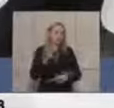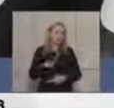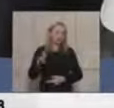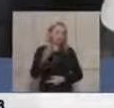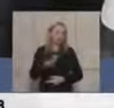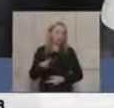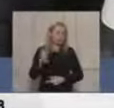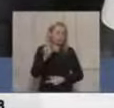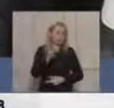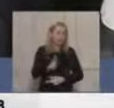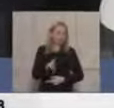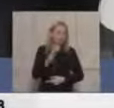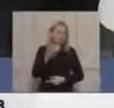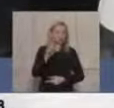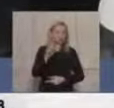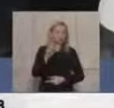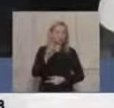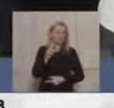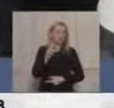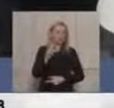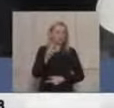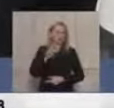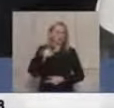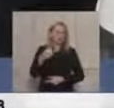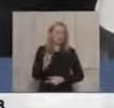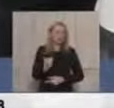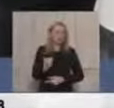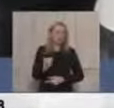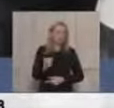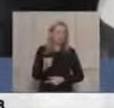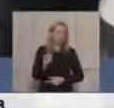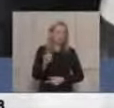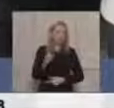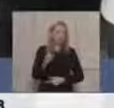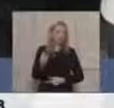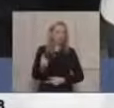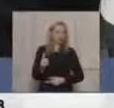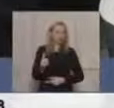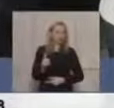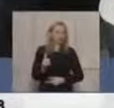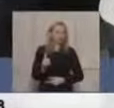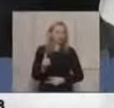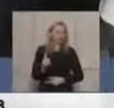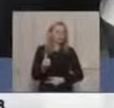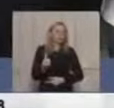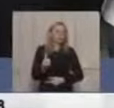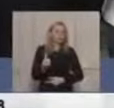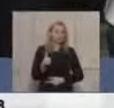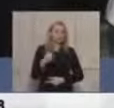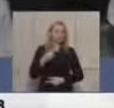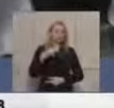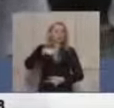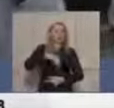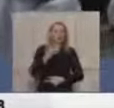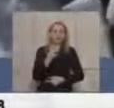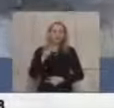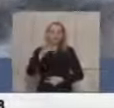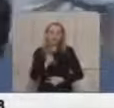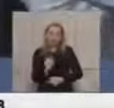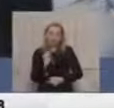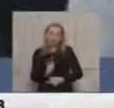RJ-106. RJ essa que corta os municípios de Niterói e São Gonçalo, passando por Maricá e indo até a região dos Lagos. Uma RJ